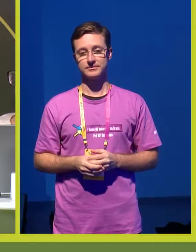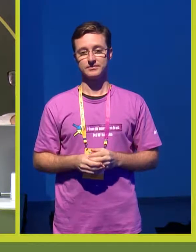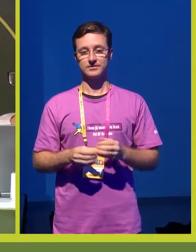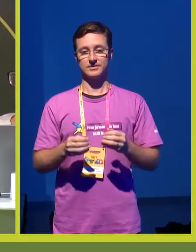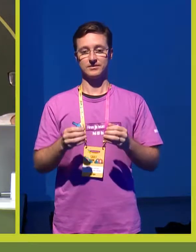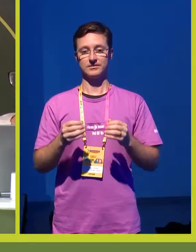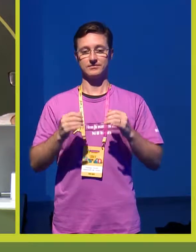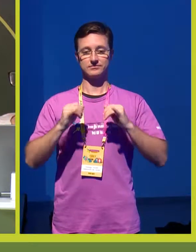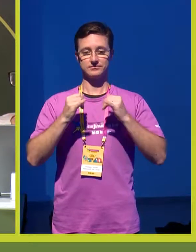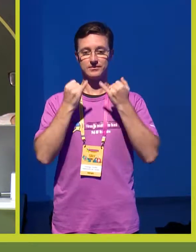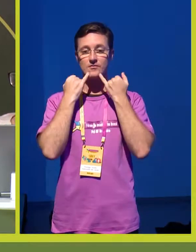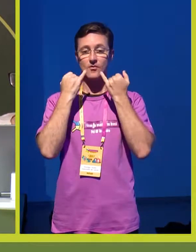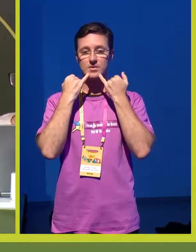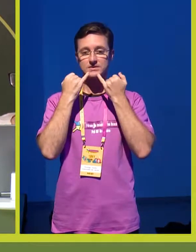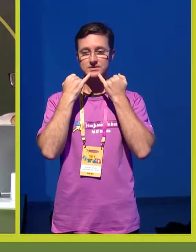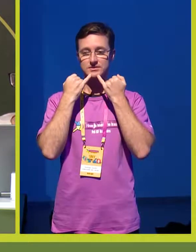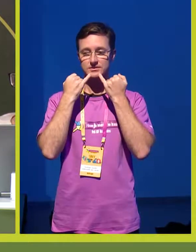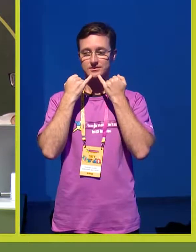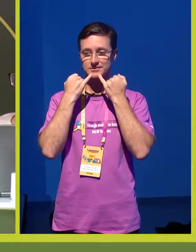informação